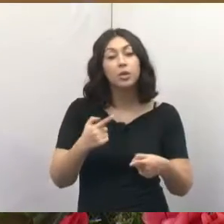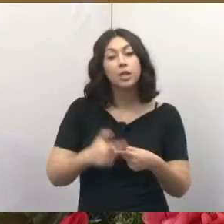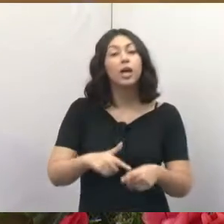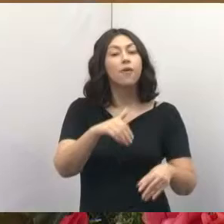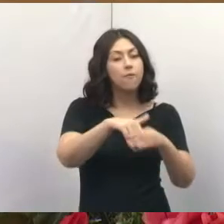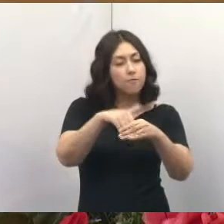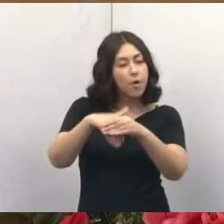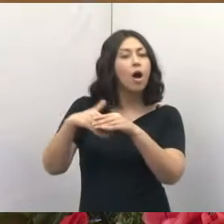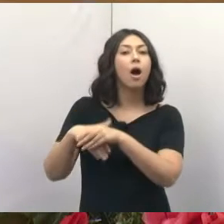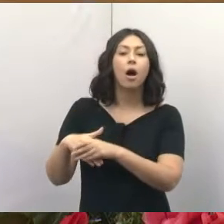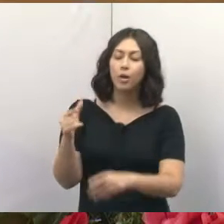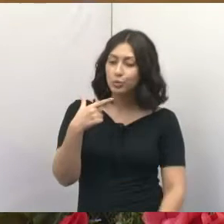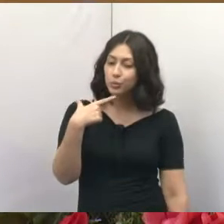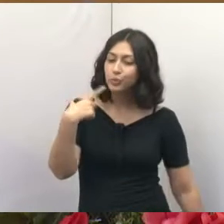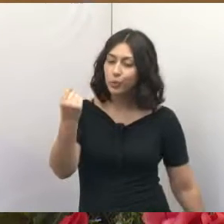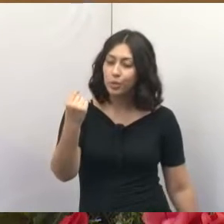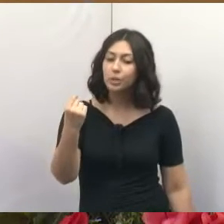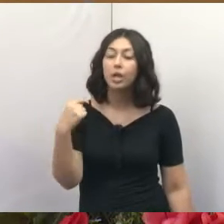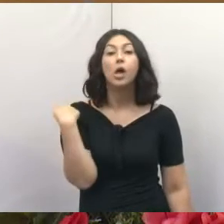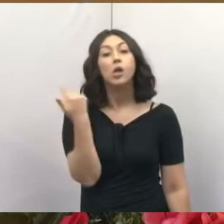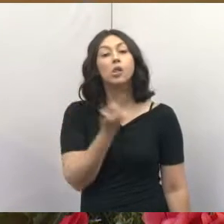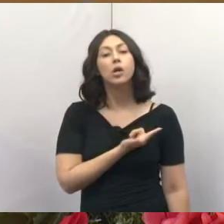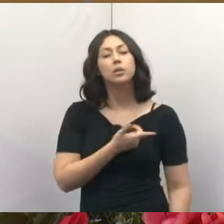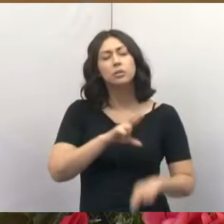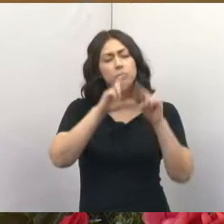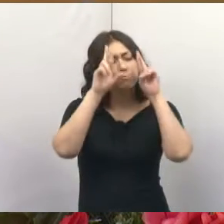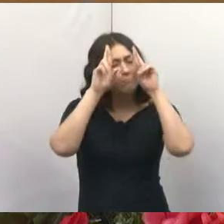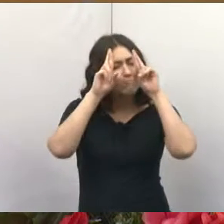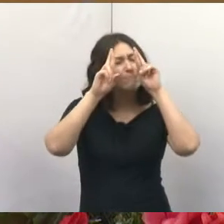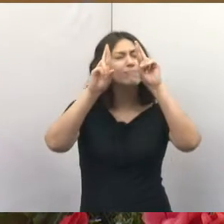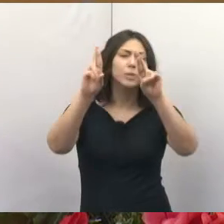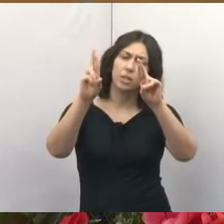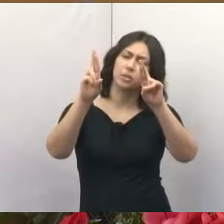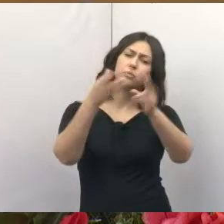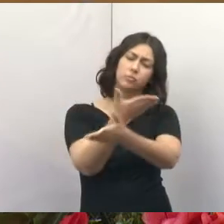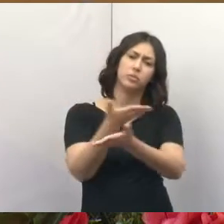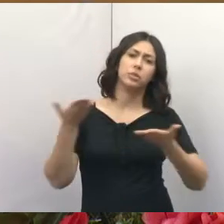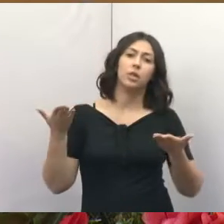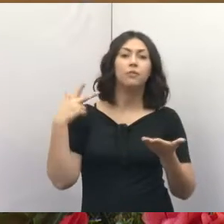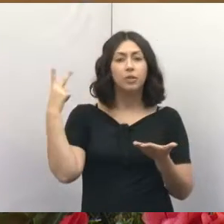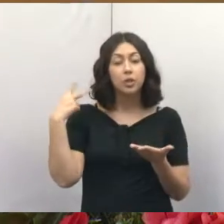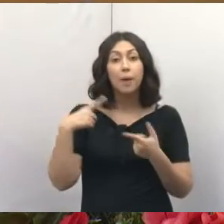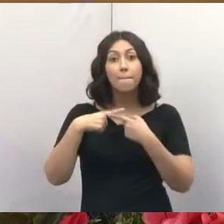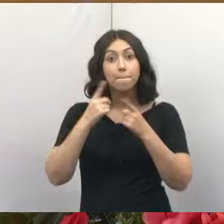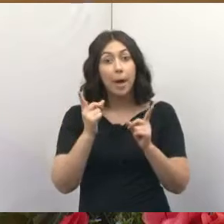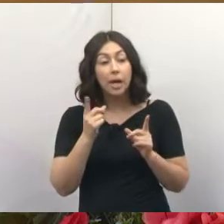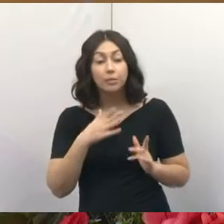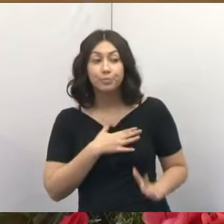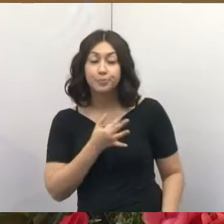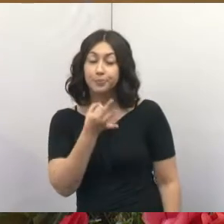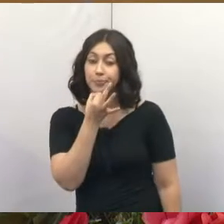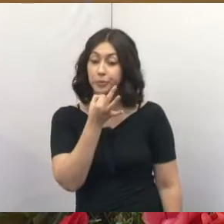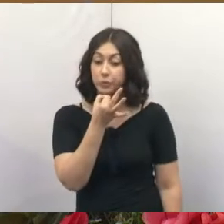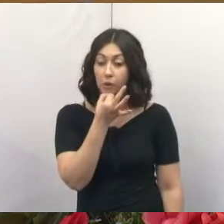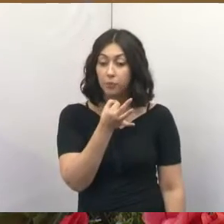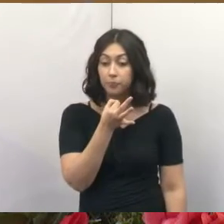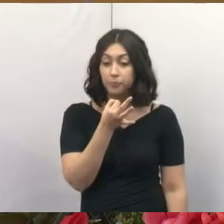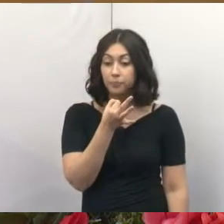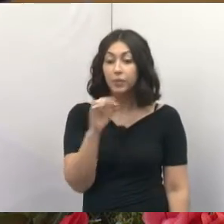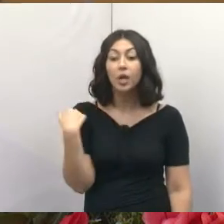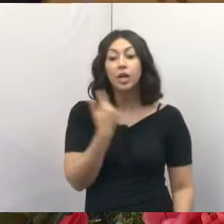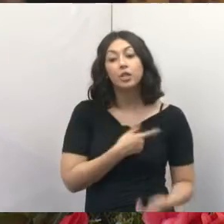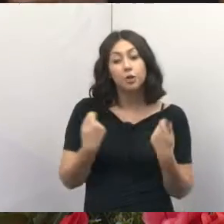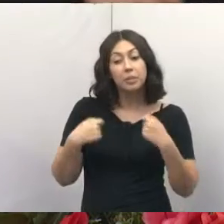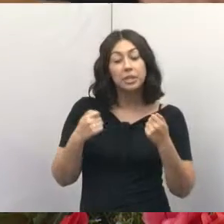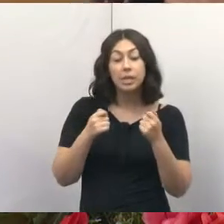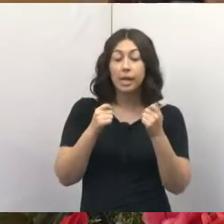votado pelo povo e pela população. A gente tem maior respeito de todos os vereadores, mas eu acho que a gente também tem que